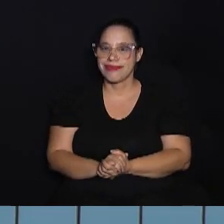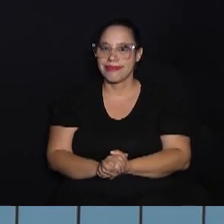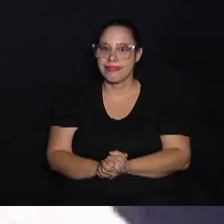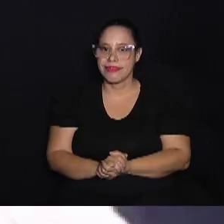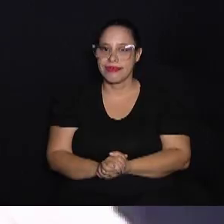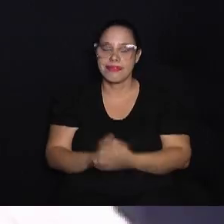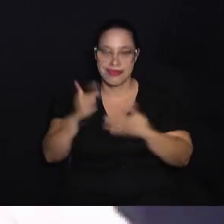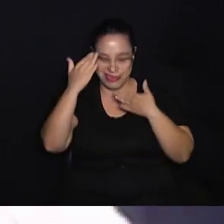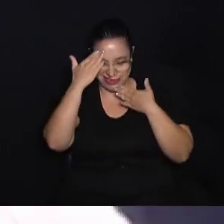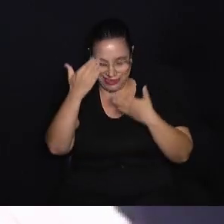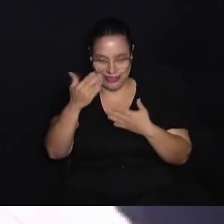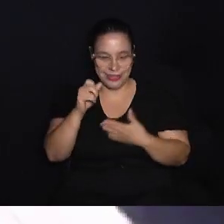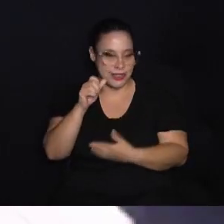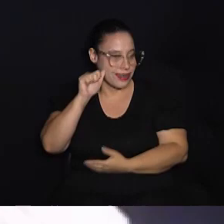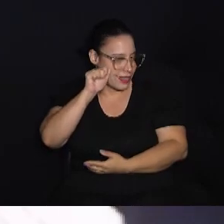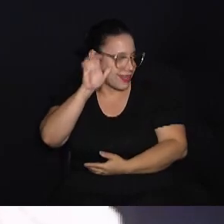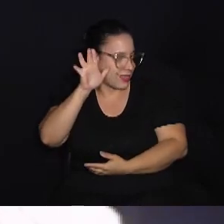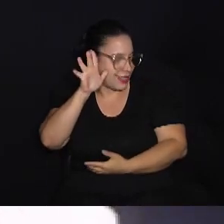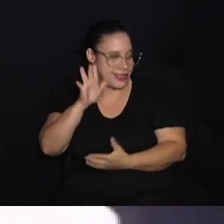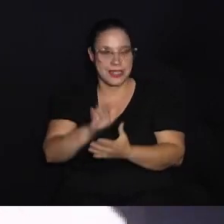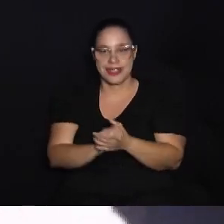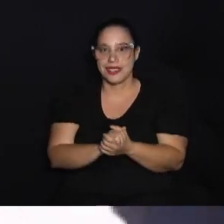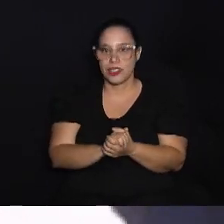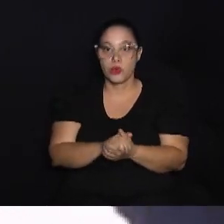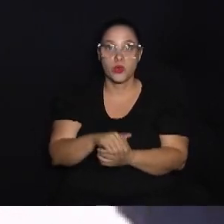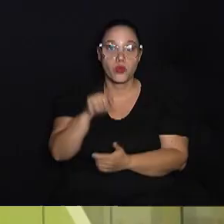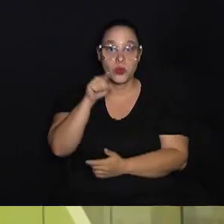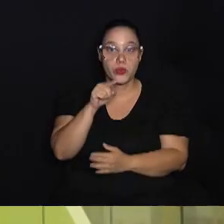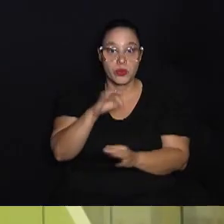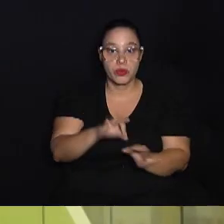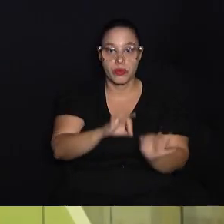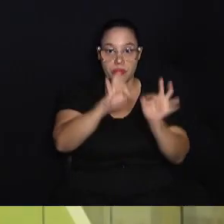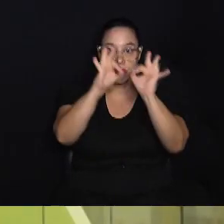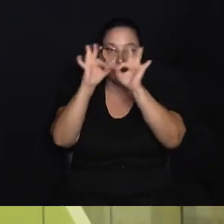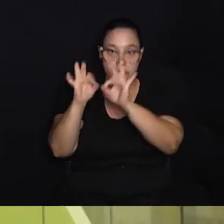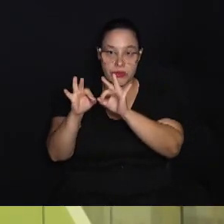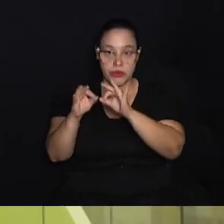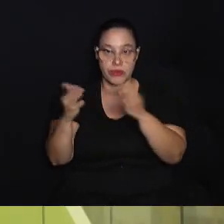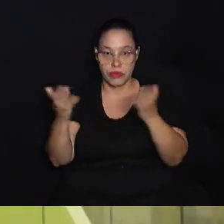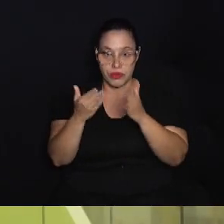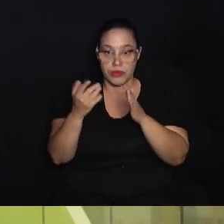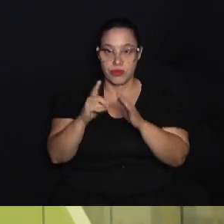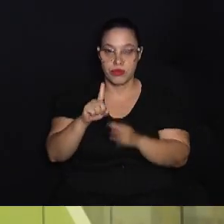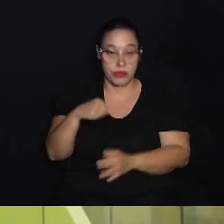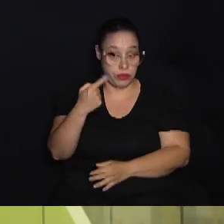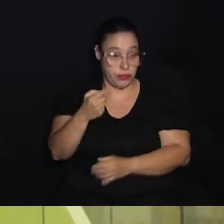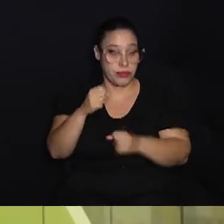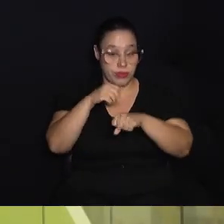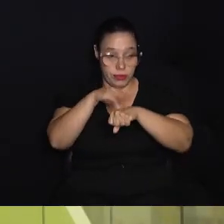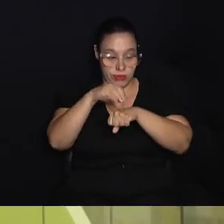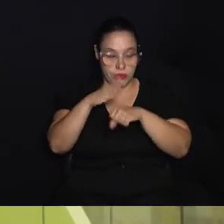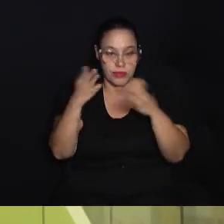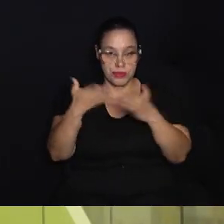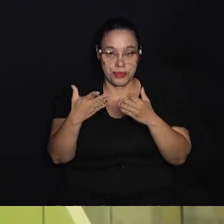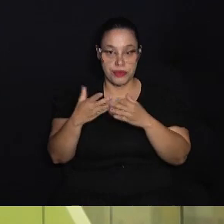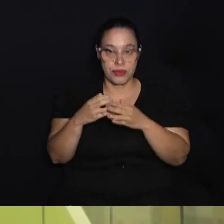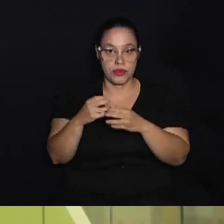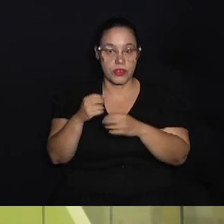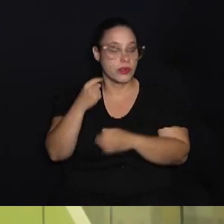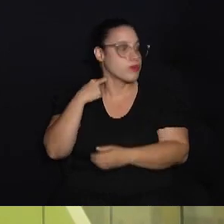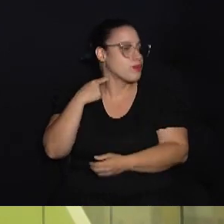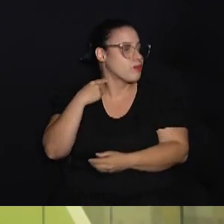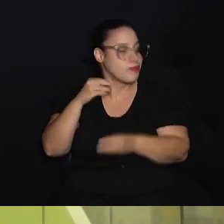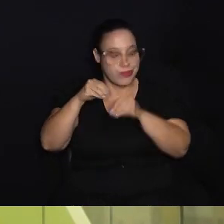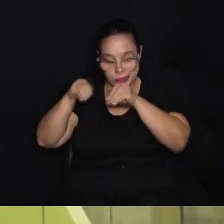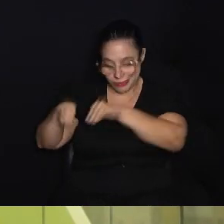aqui. Muito obrigada, Alexandra. E para você que nos assiste, continue com a gente, que além dessa dica